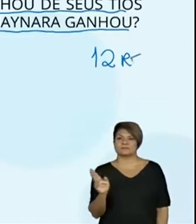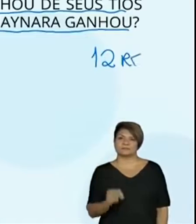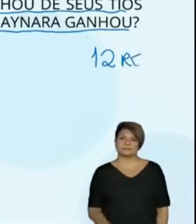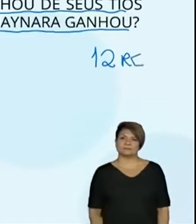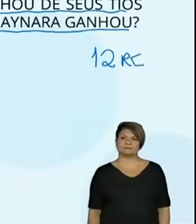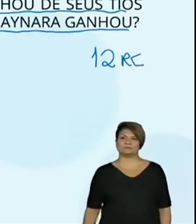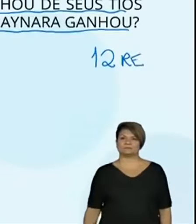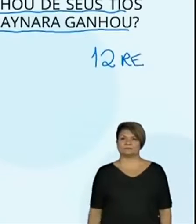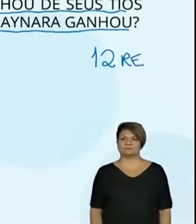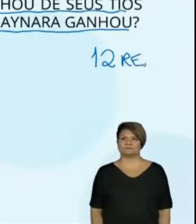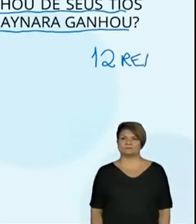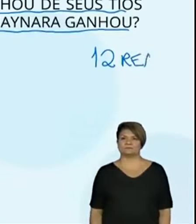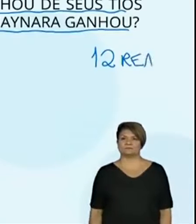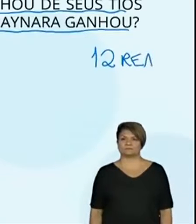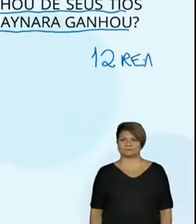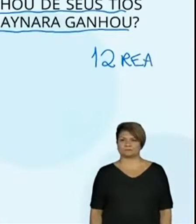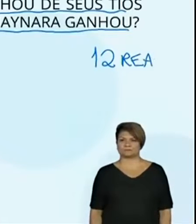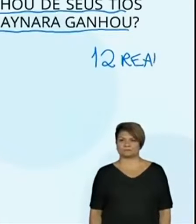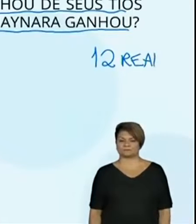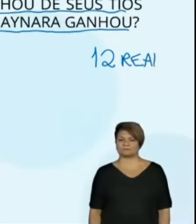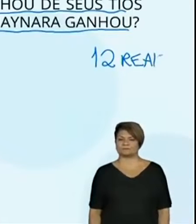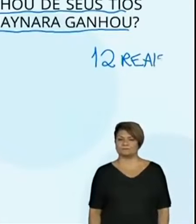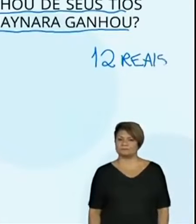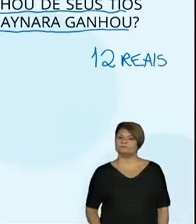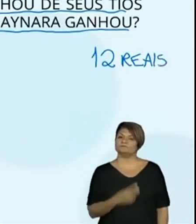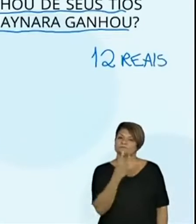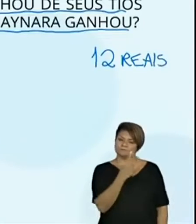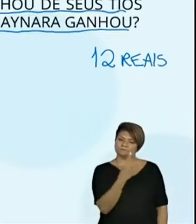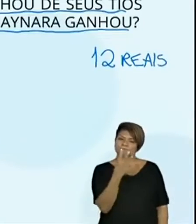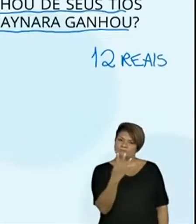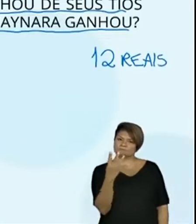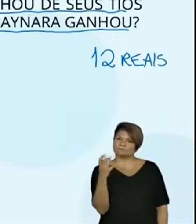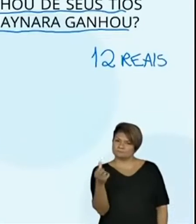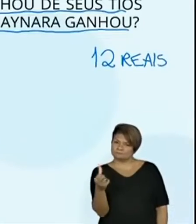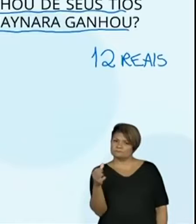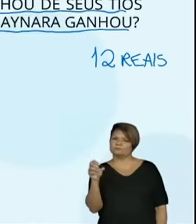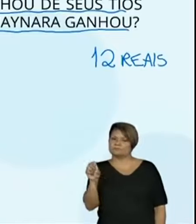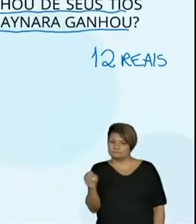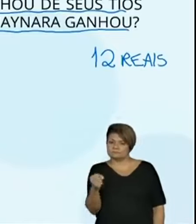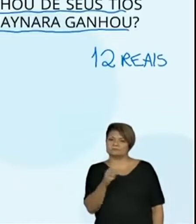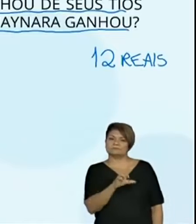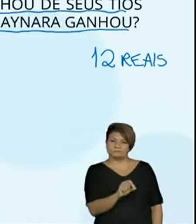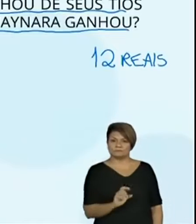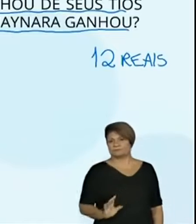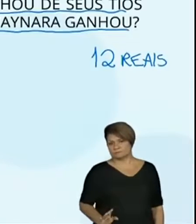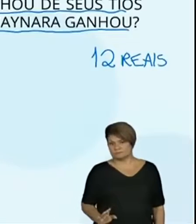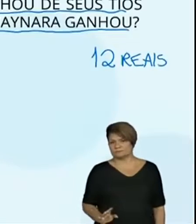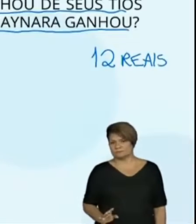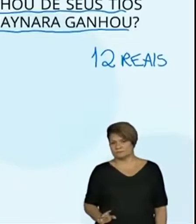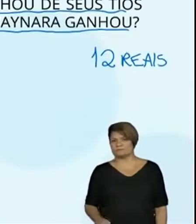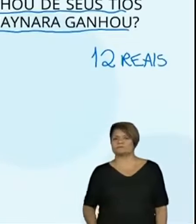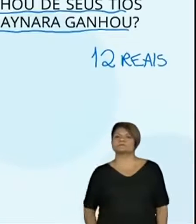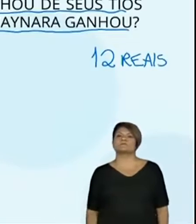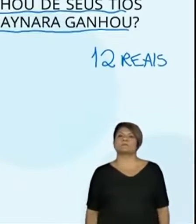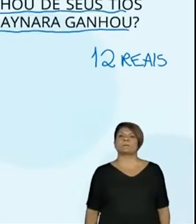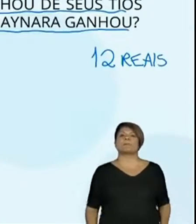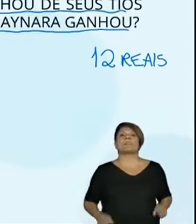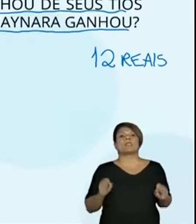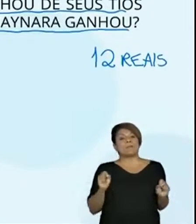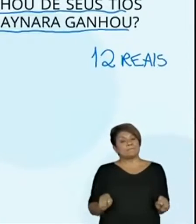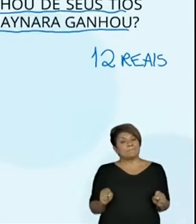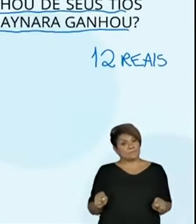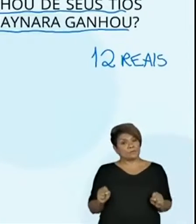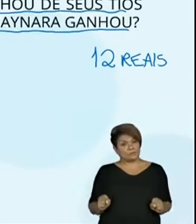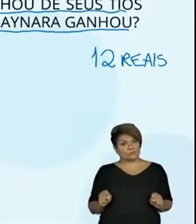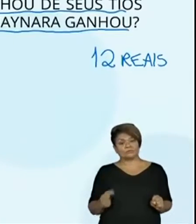12 reais. Opa. Contando de 2 em 2, porque todas as notas... Essa era uma forma. Né? Eu poderia fazer essa contagem. Poderia apresentar